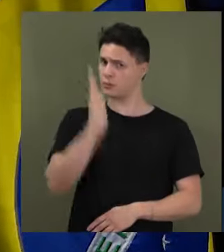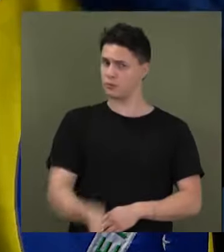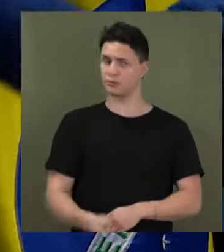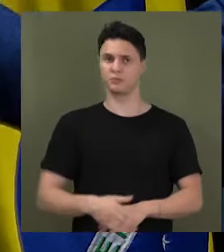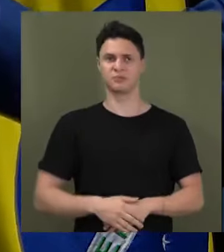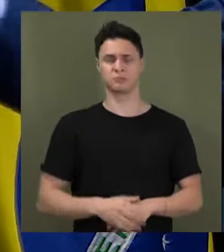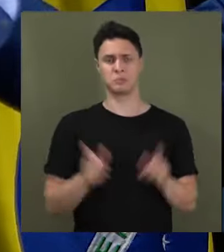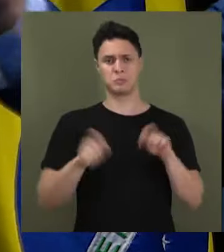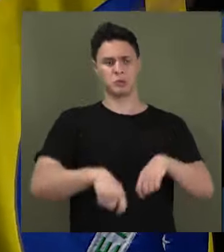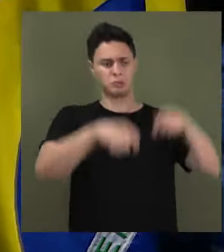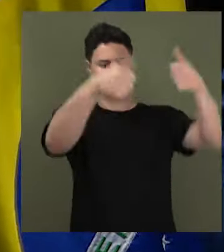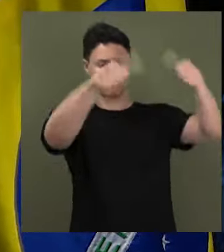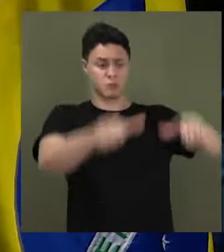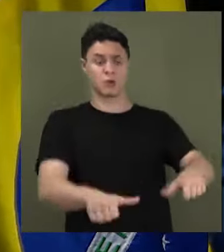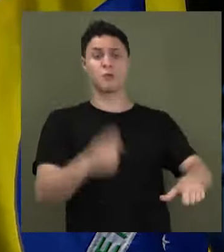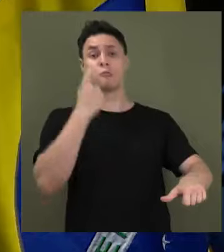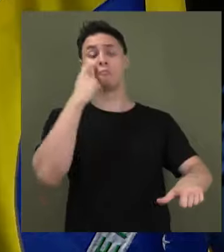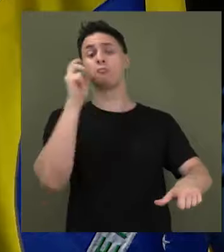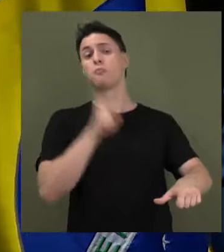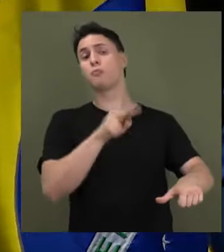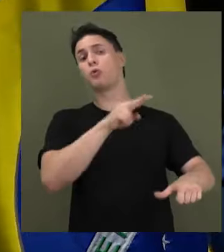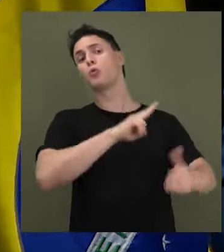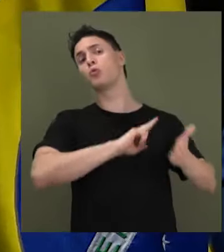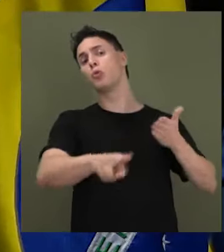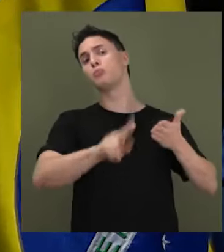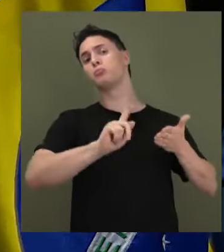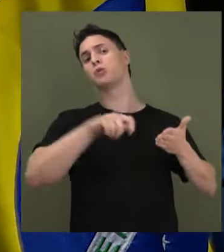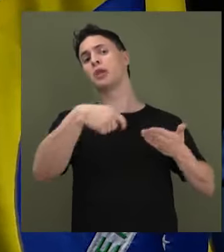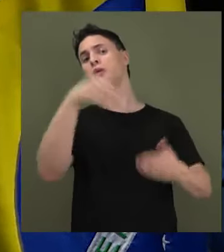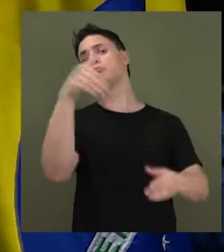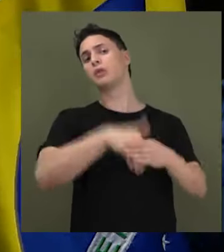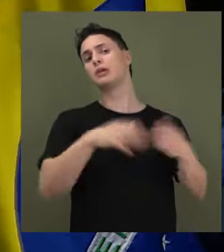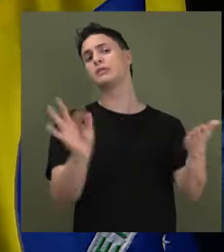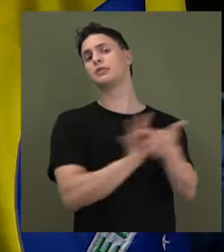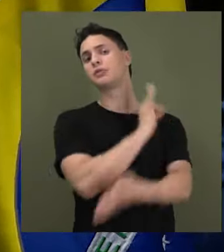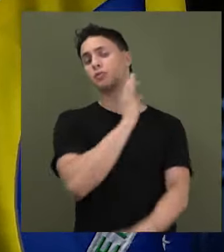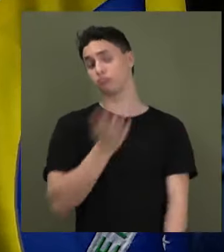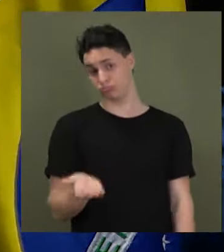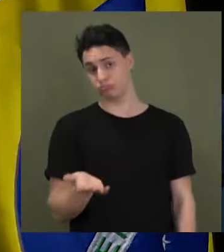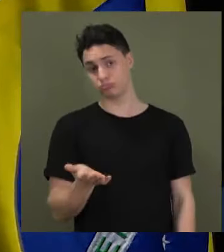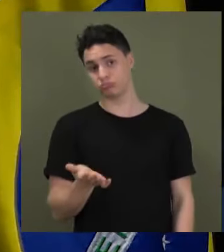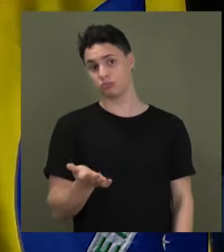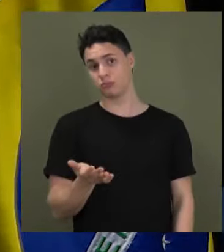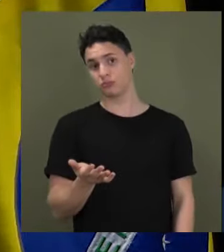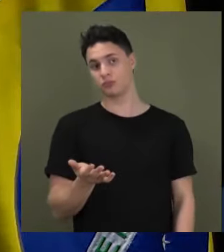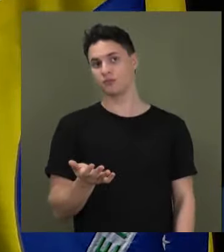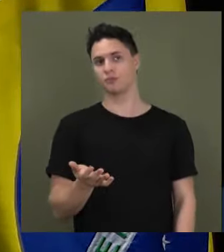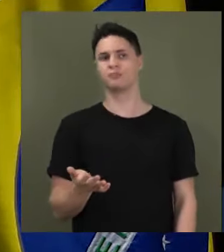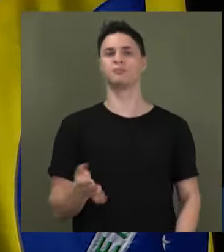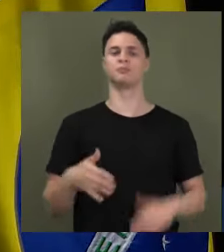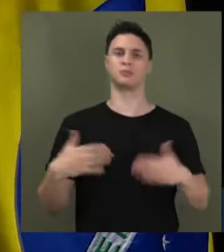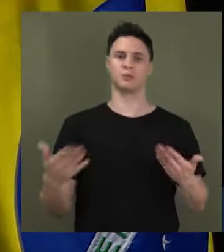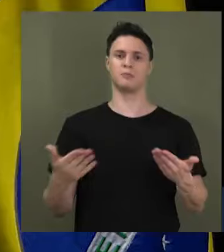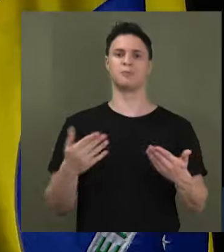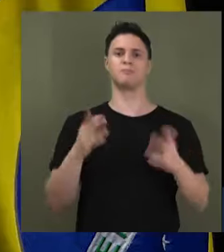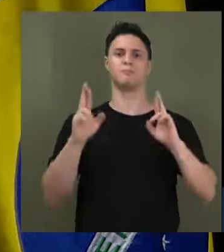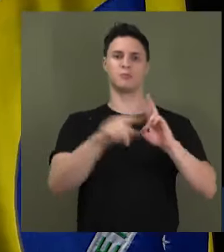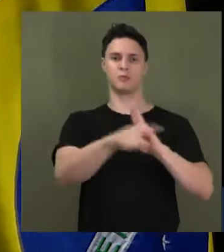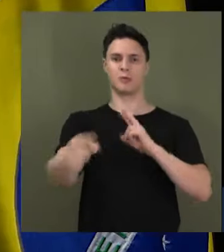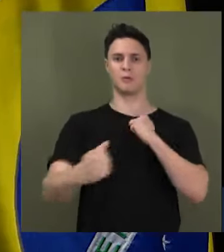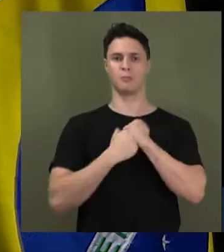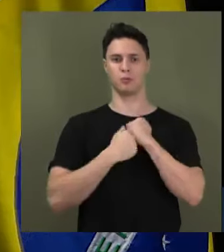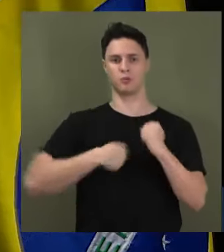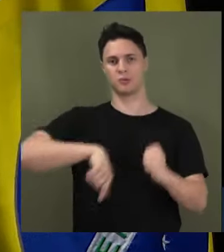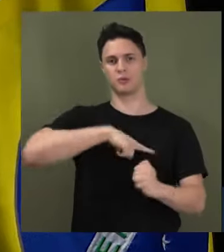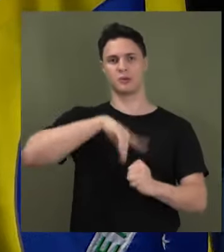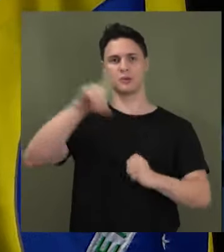aí os nomes de quem assinou já. Precisamos ir buscar e contamos com apoio de todos os colegas aqui.